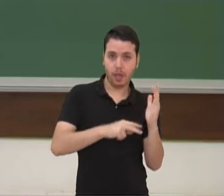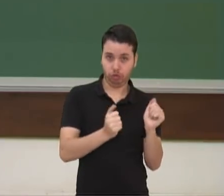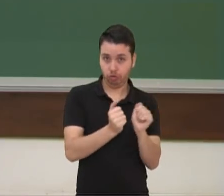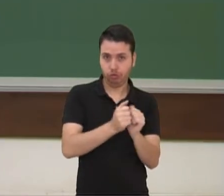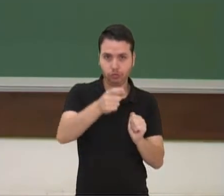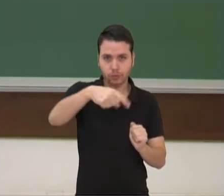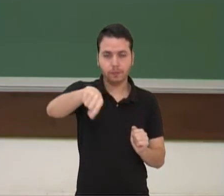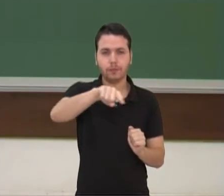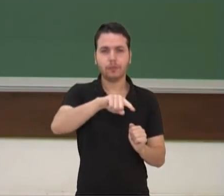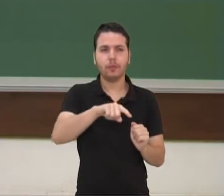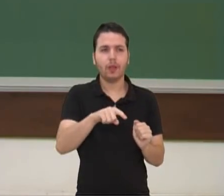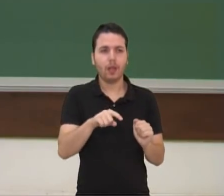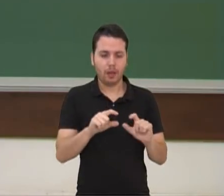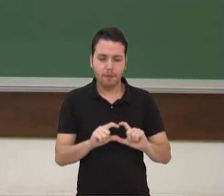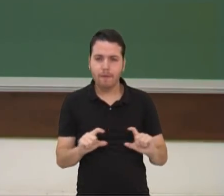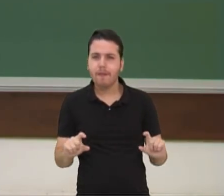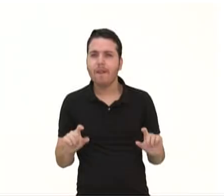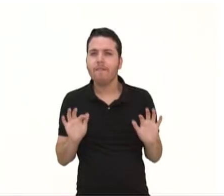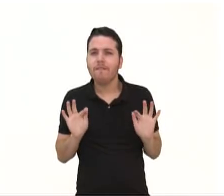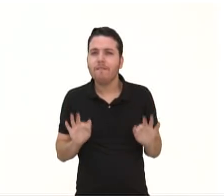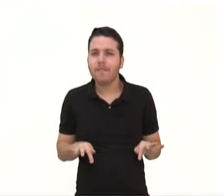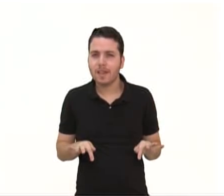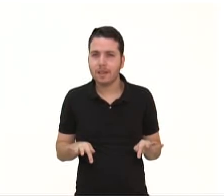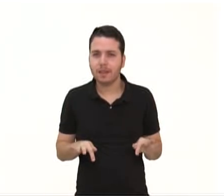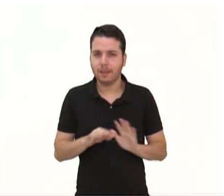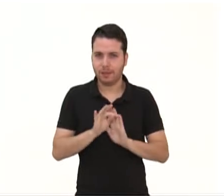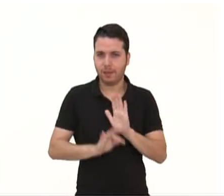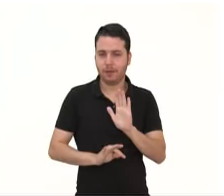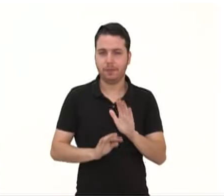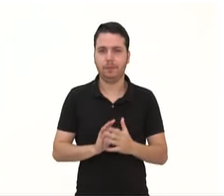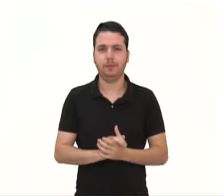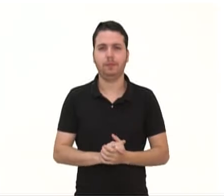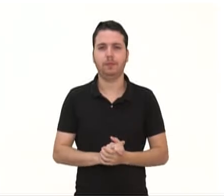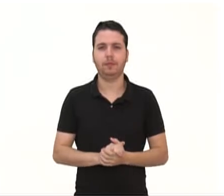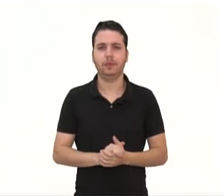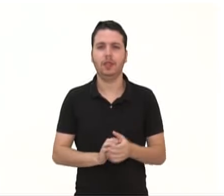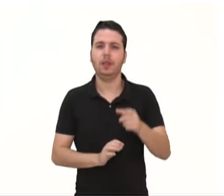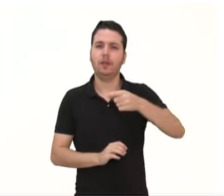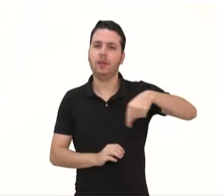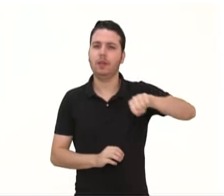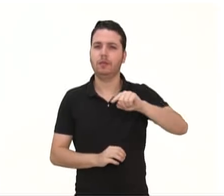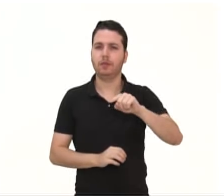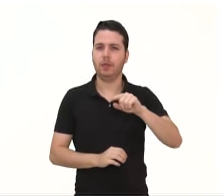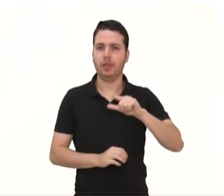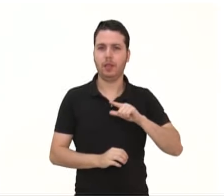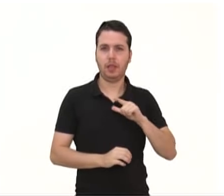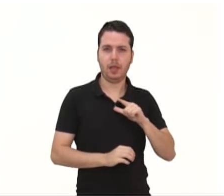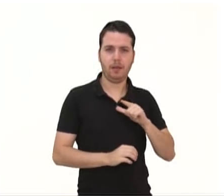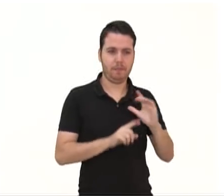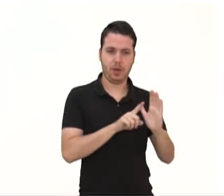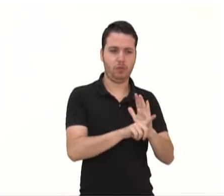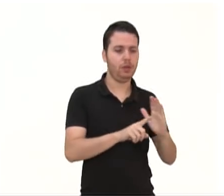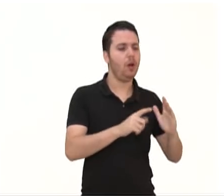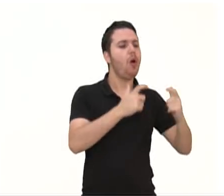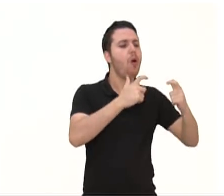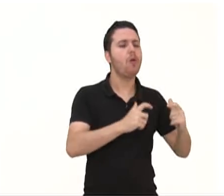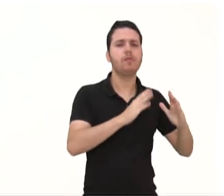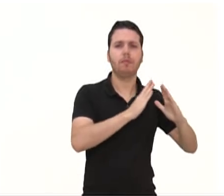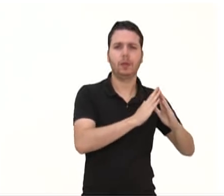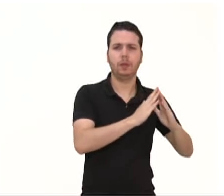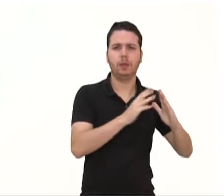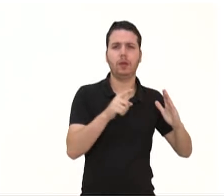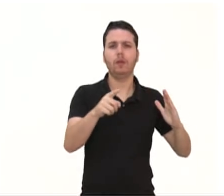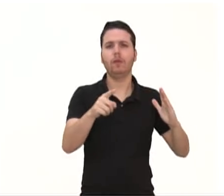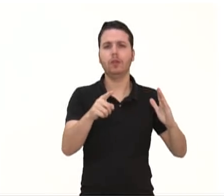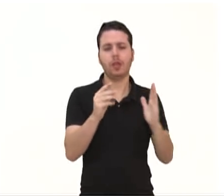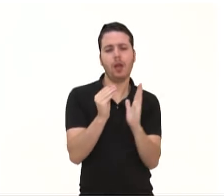o finalzinho daquele texto, né? Você perguntou, tinha a questão lá, onde morou? Então, e você